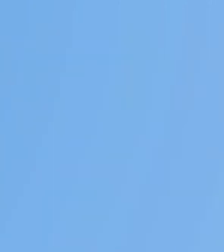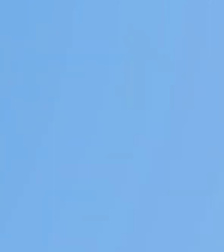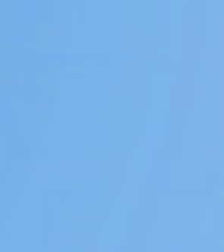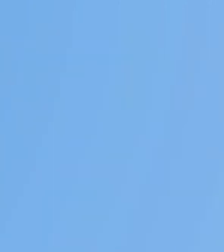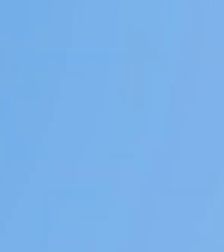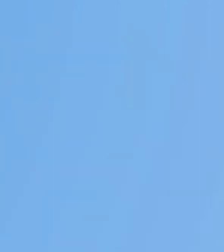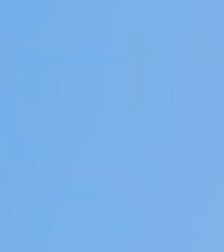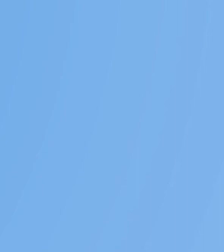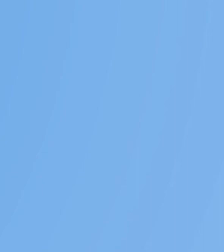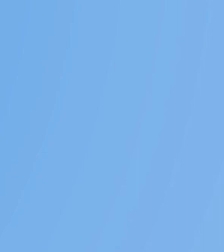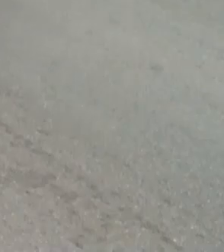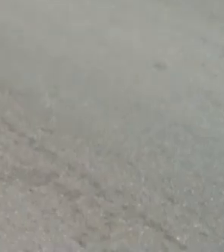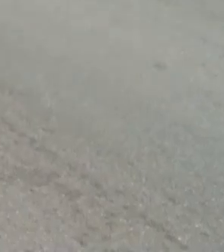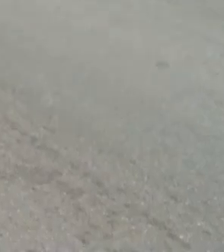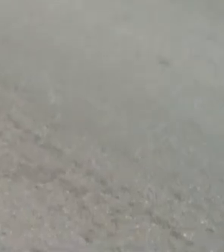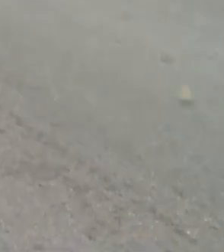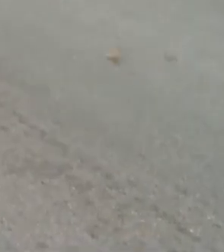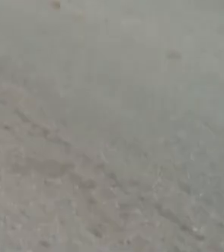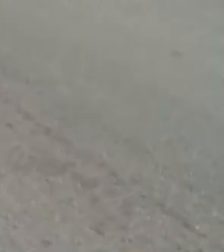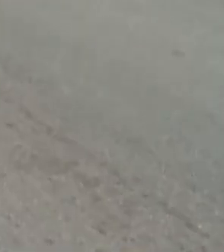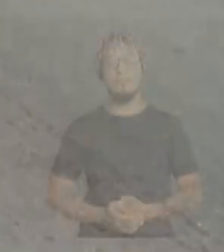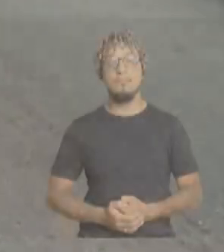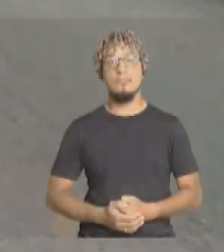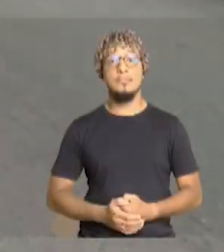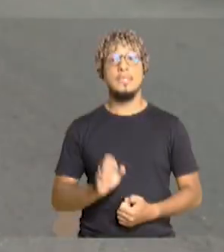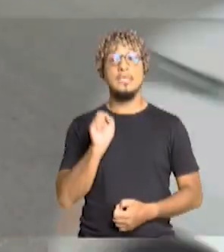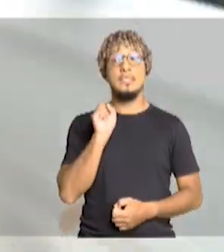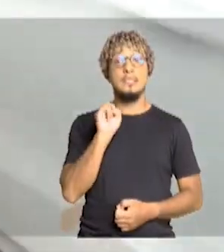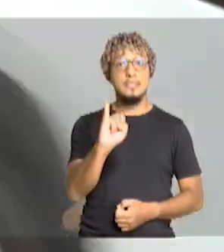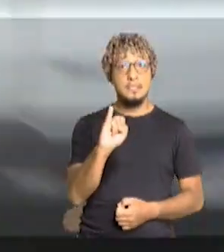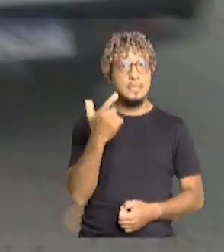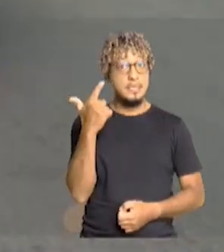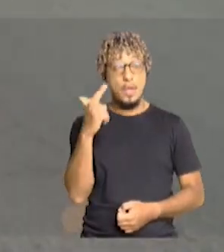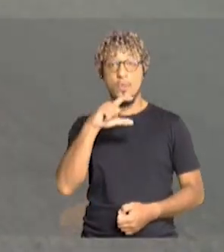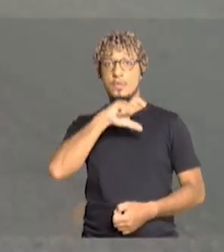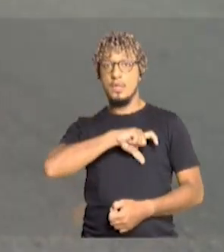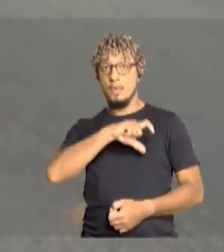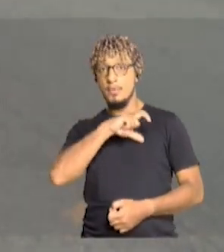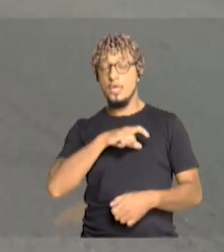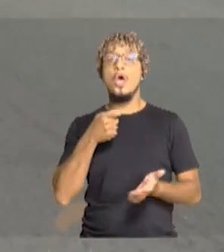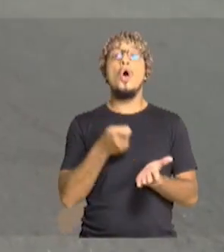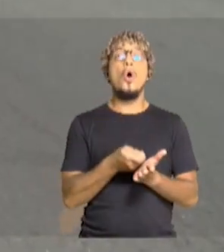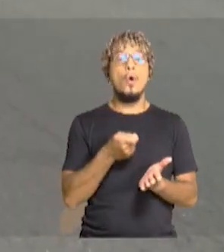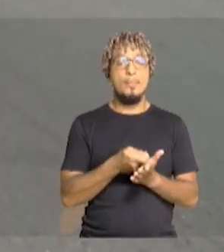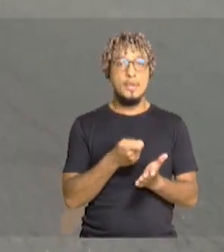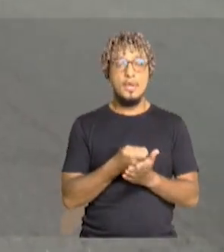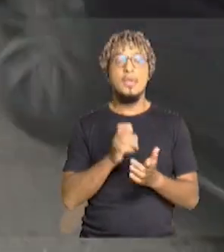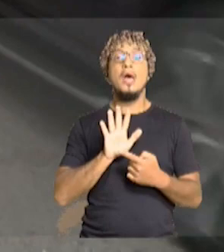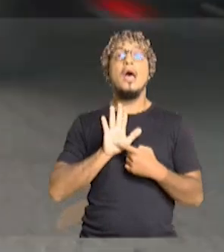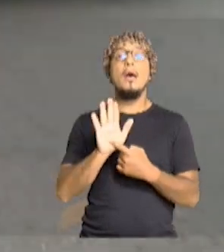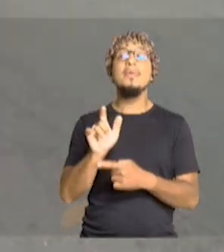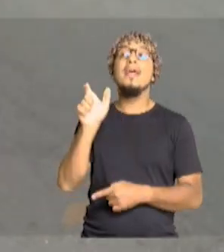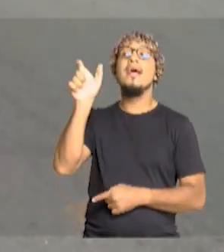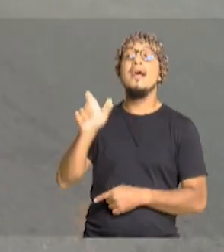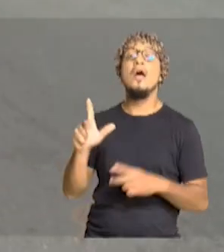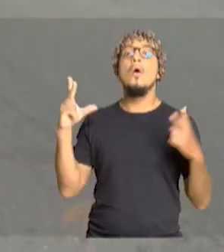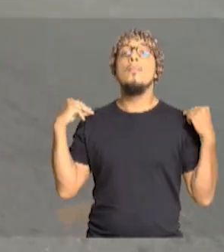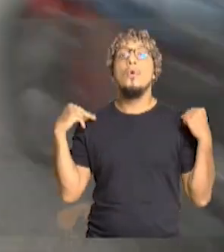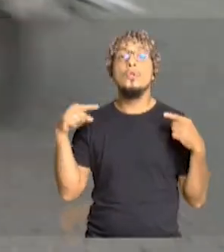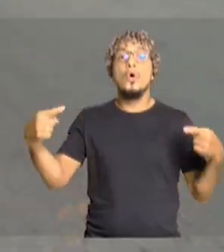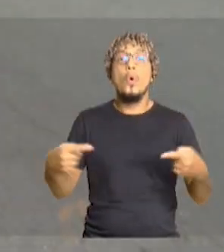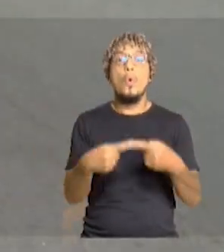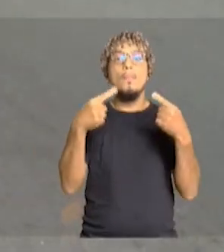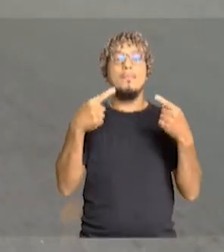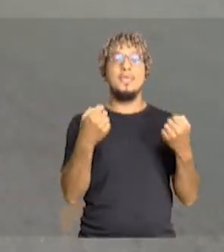CPF e caso o proprietário não seja habilitado é preciso apresentar a Obrigado condutor na categoria